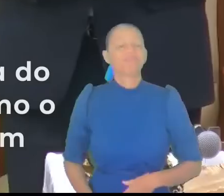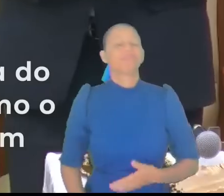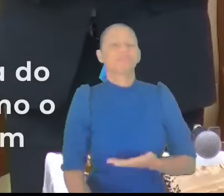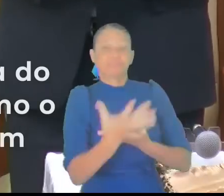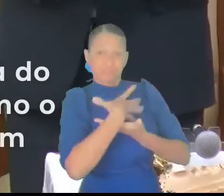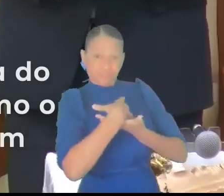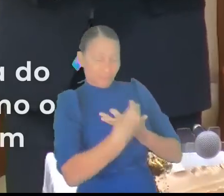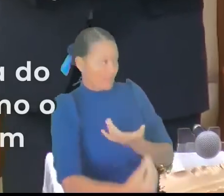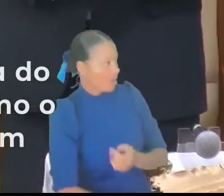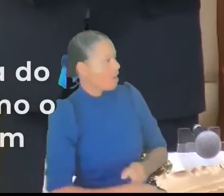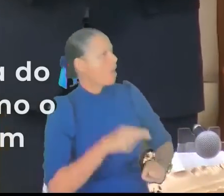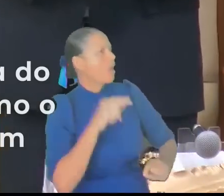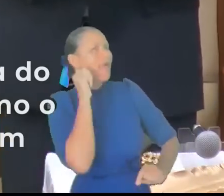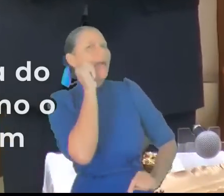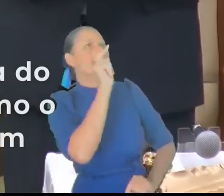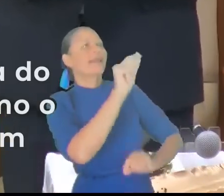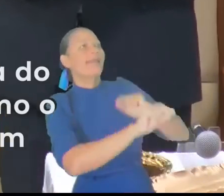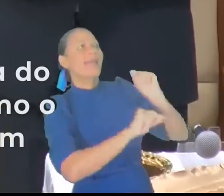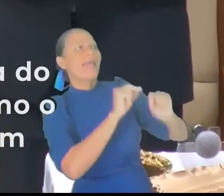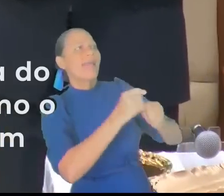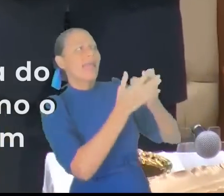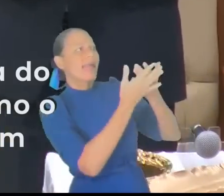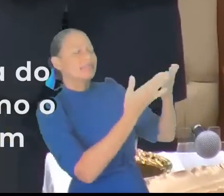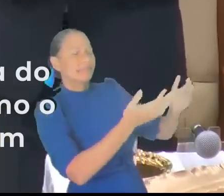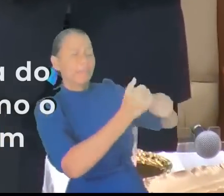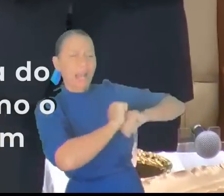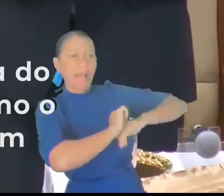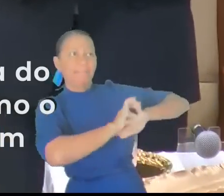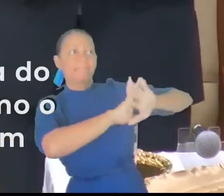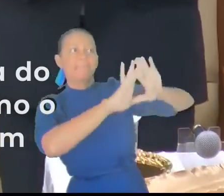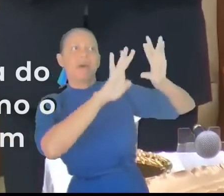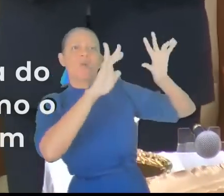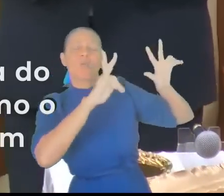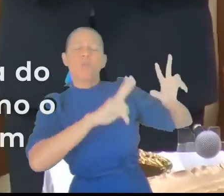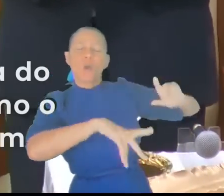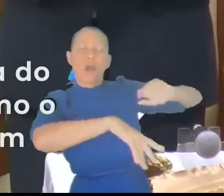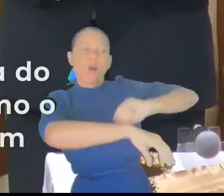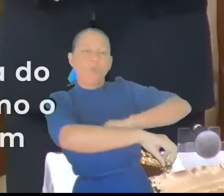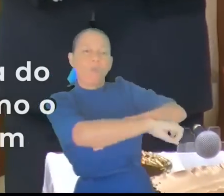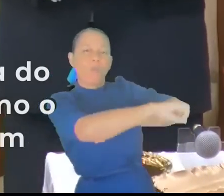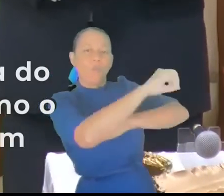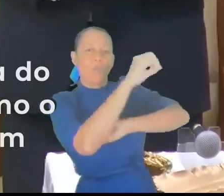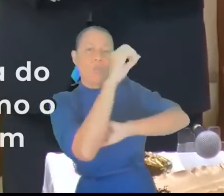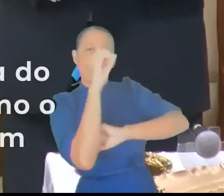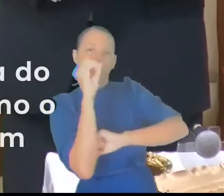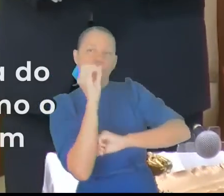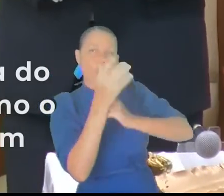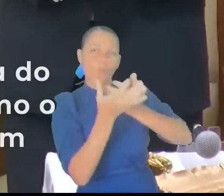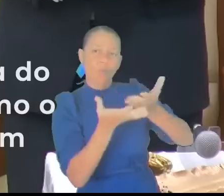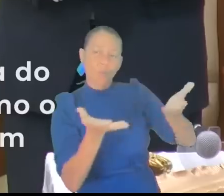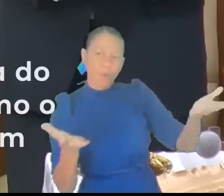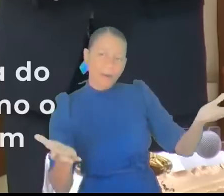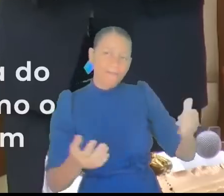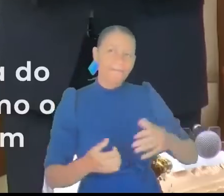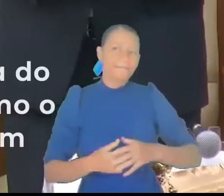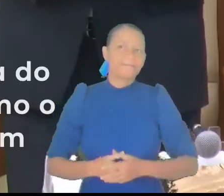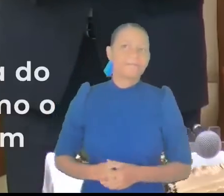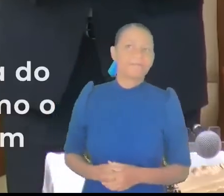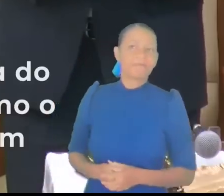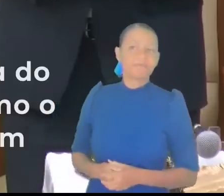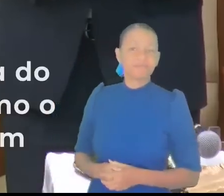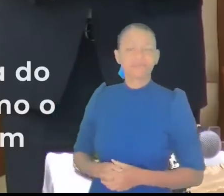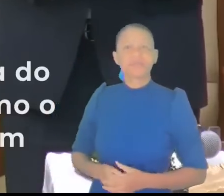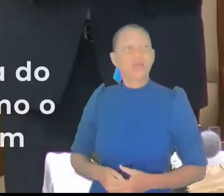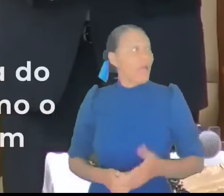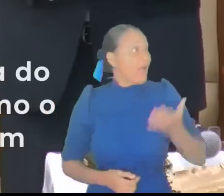que aparece como a alva do dia? Quem é esta que aparece como a alva do dia? Formosa como